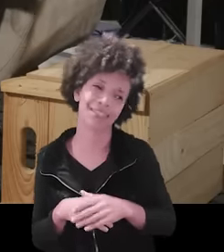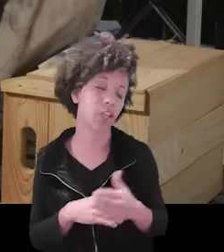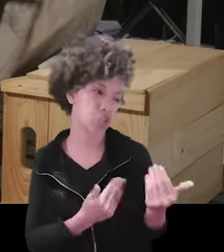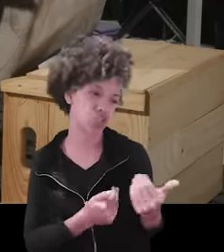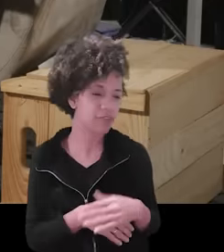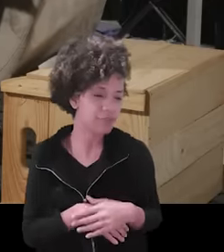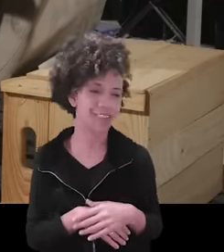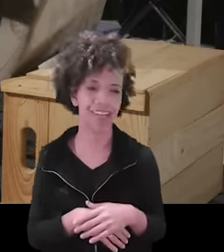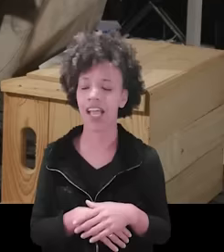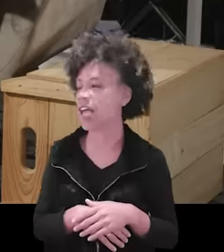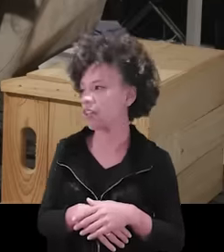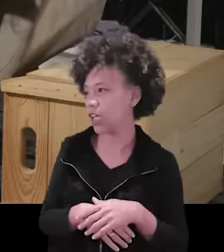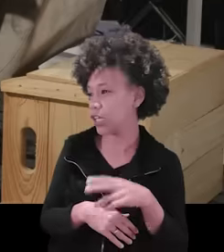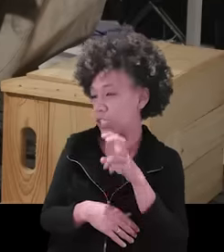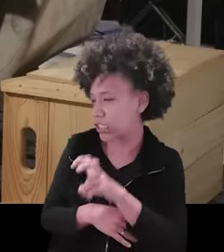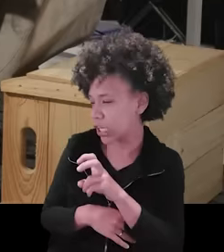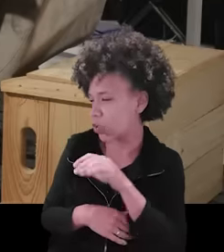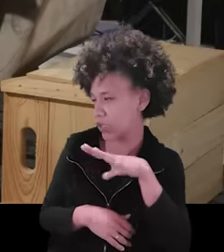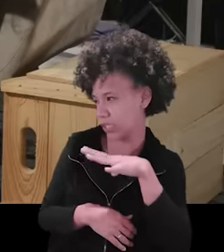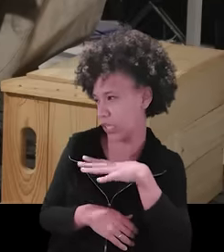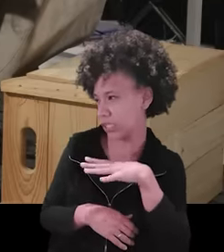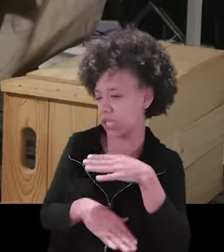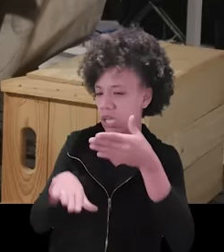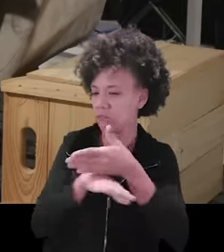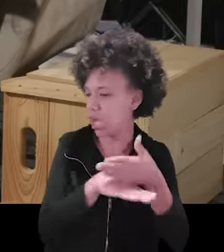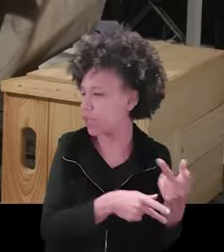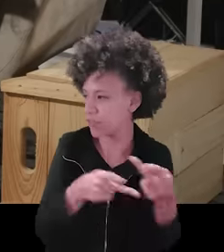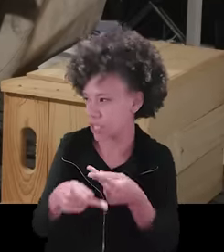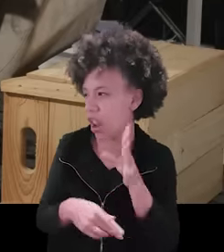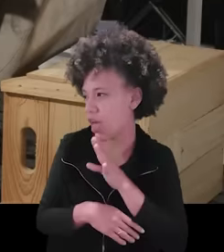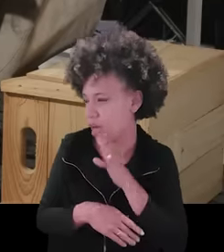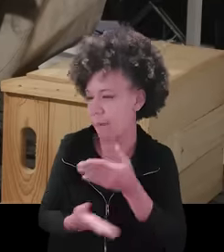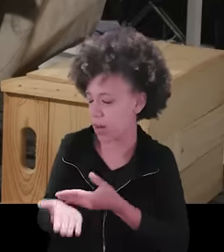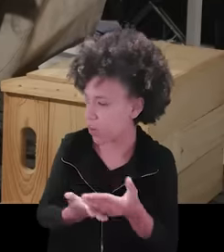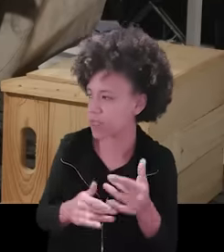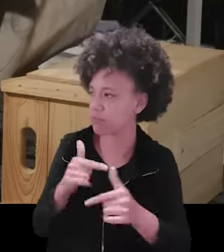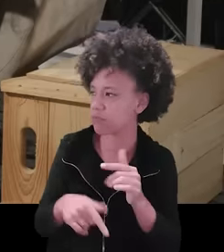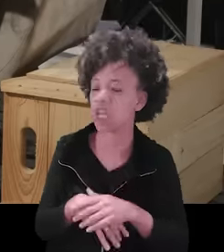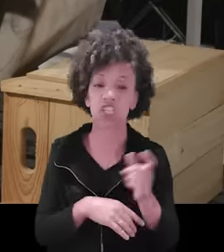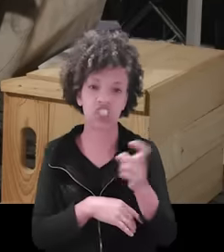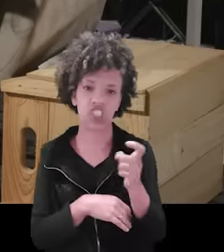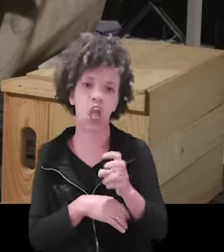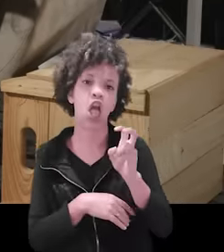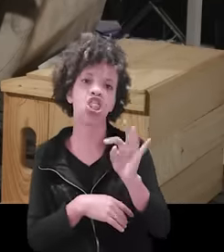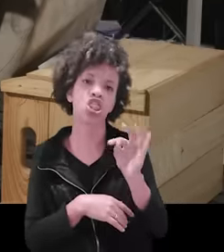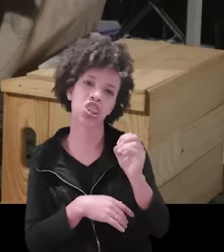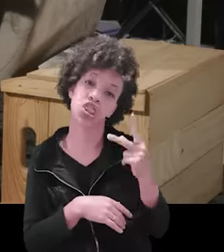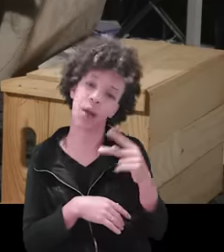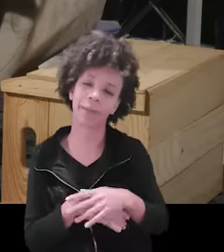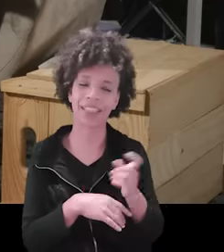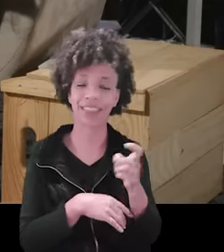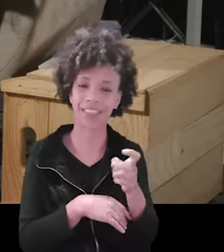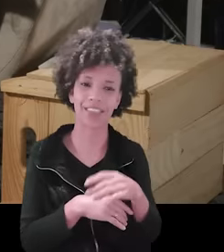a correr sou uma pessoa jovem top-5 cidade de brasileiro vai da hora assim para para ir para começar dar muito Tik Tok tua